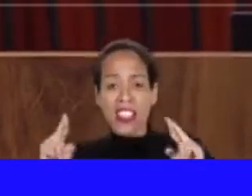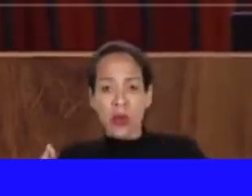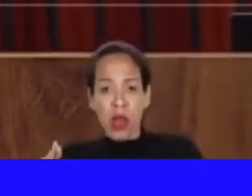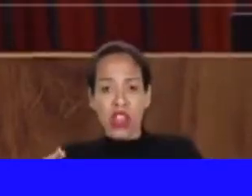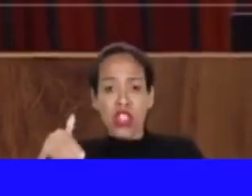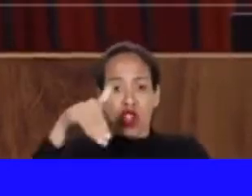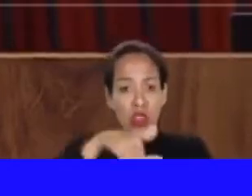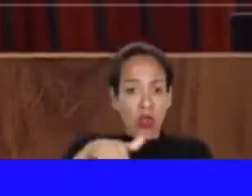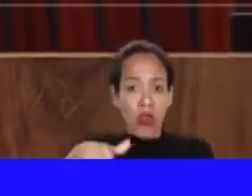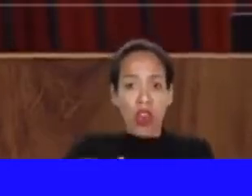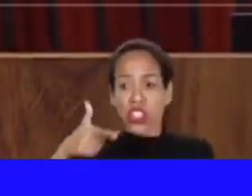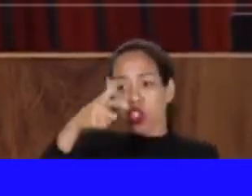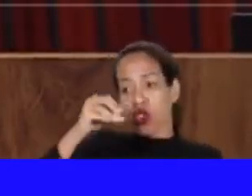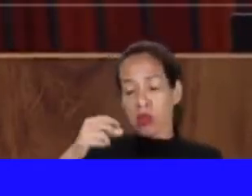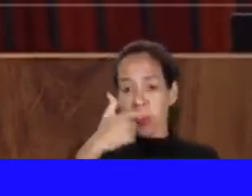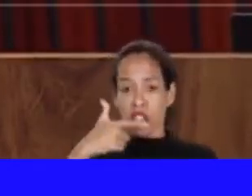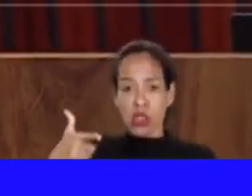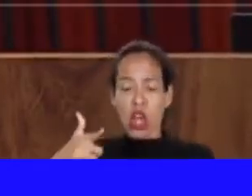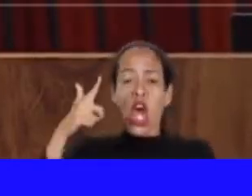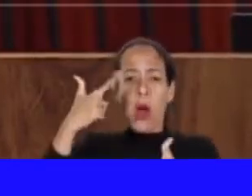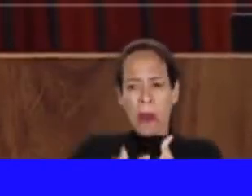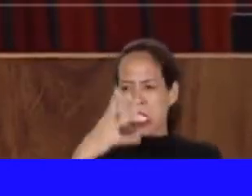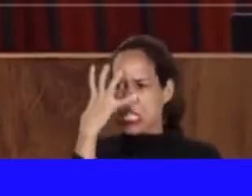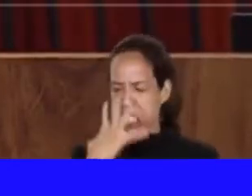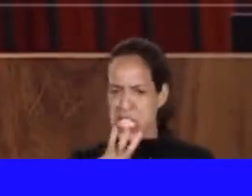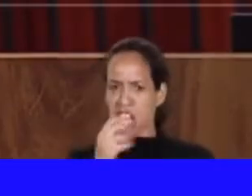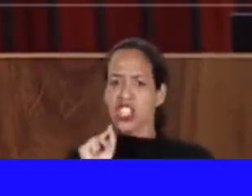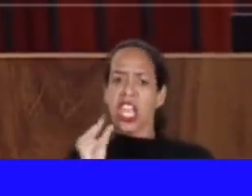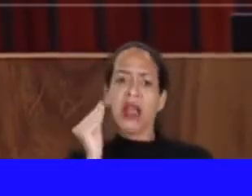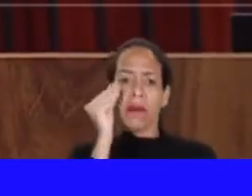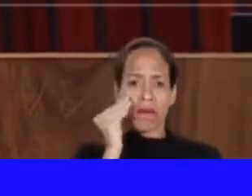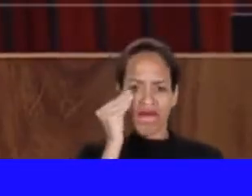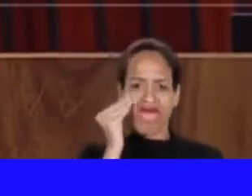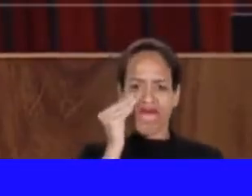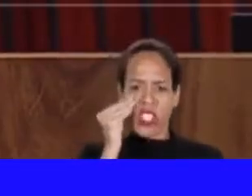2022, com efeitos graves a ponto de caracterizar abuso de poder. Não.